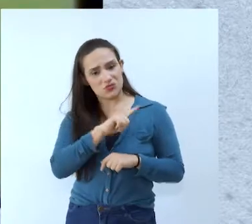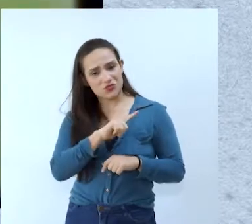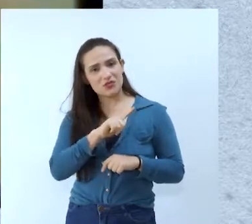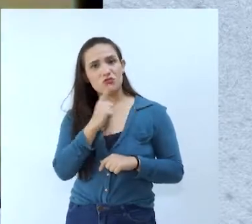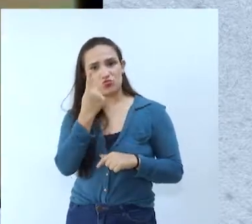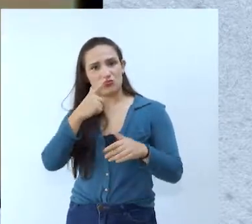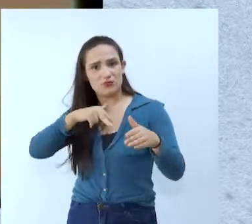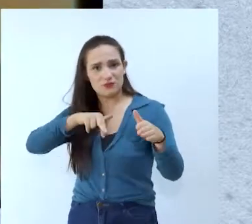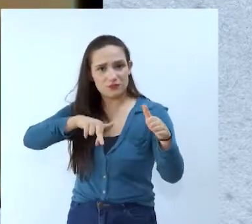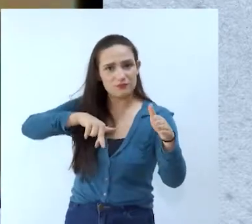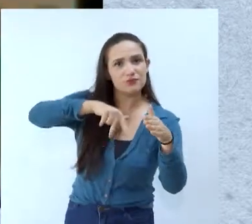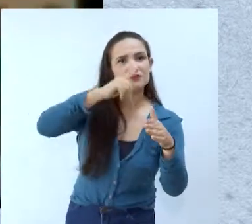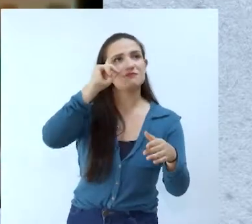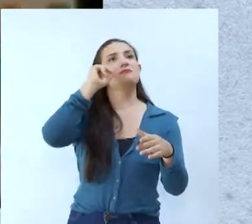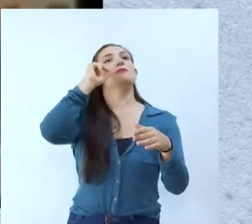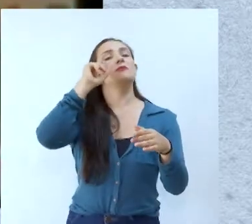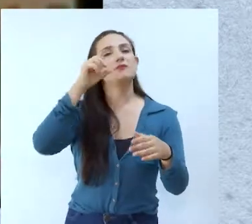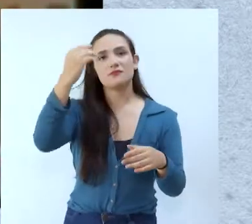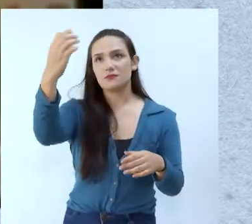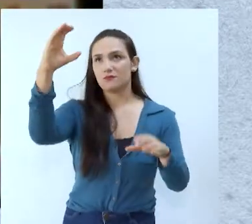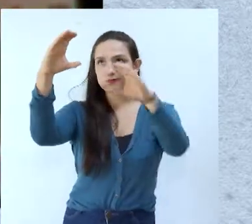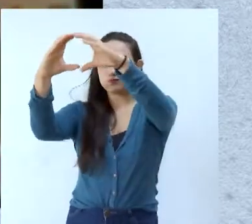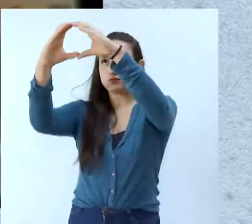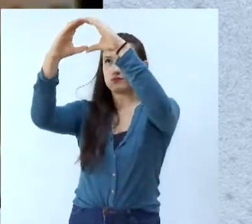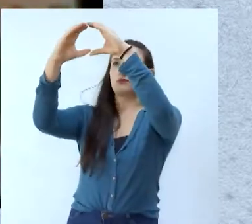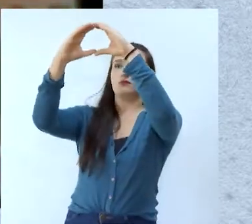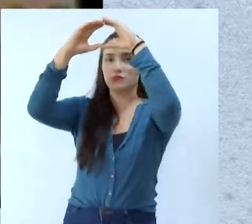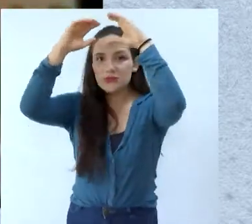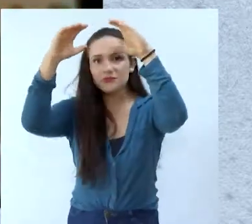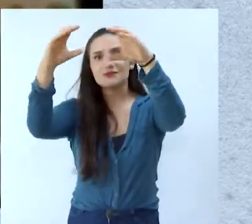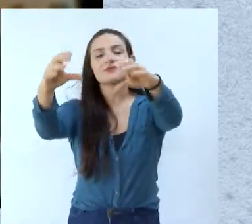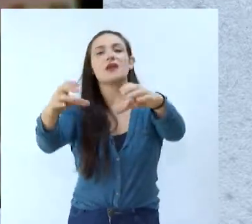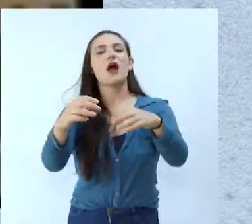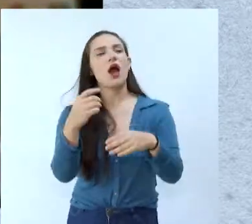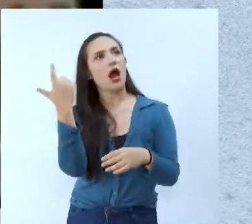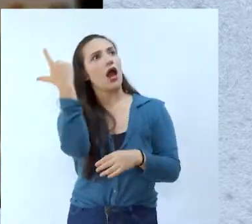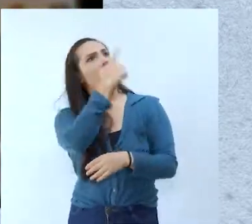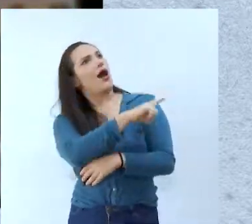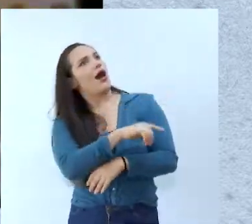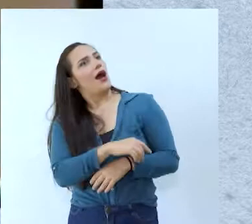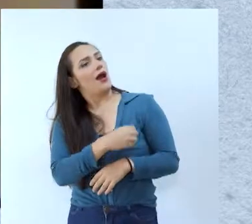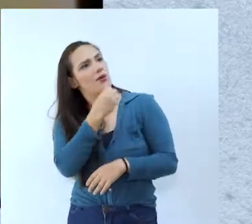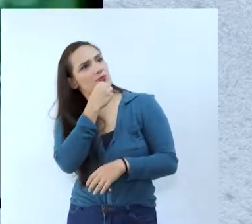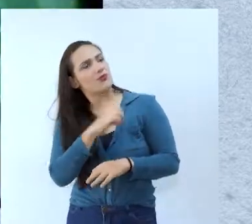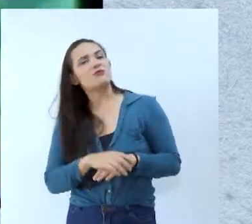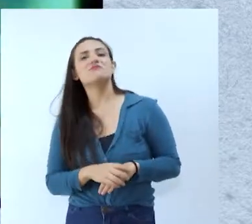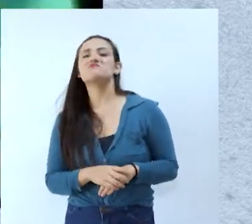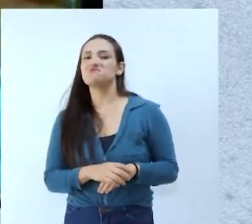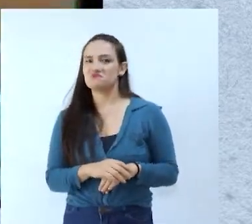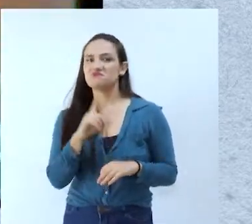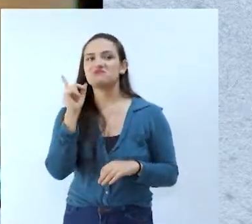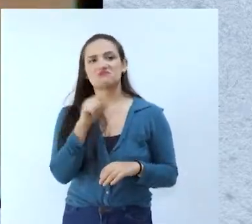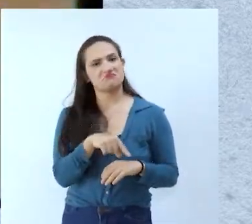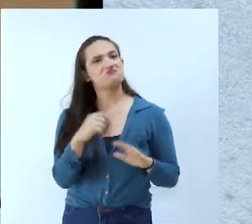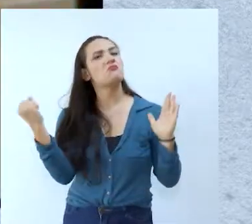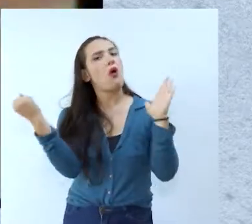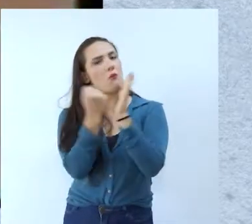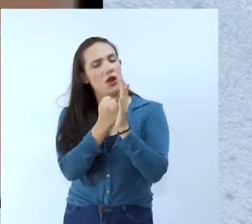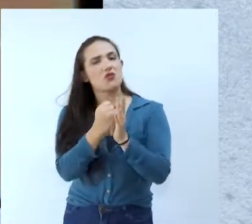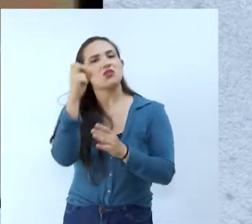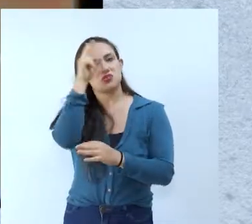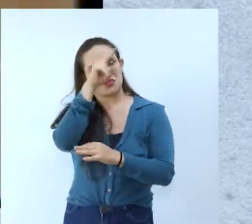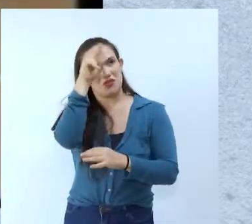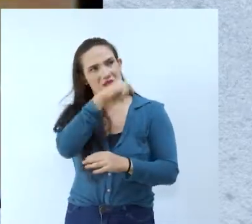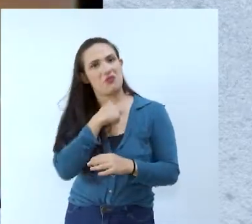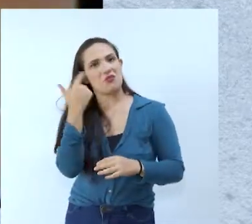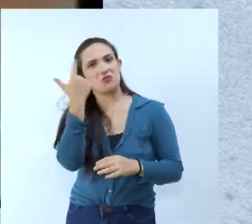né? Recordando esse momento, que foi um momento histórico, né? Eu fiz o gol, perdendo 2-1 no Morumbi. O Éder jogava no Palmeiras comigo